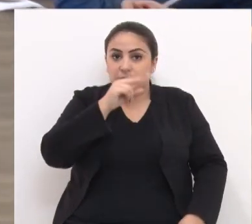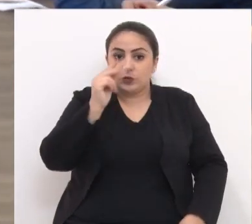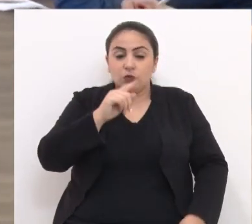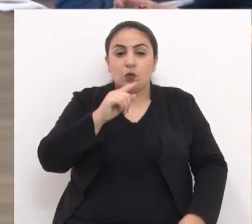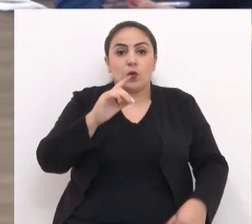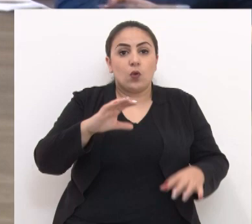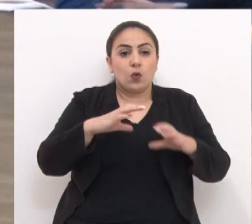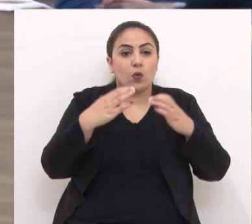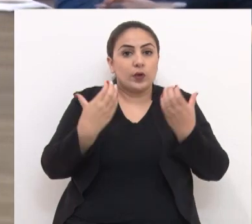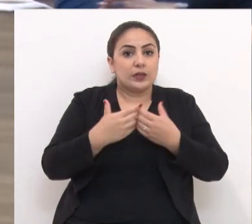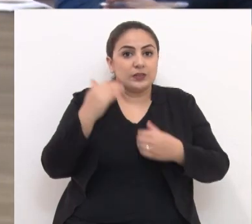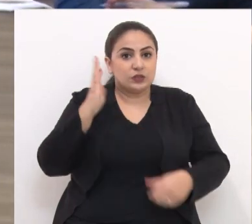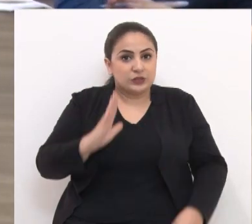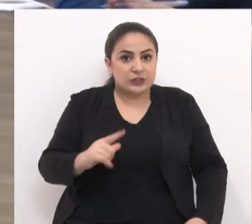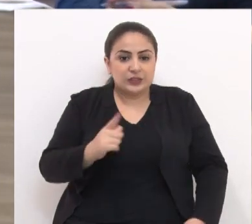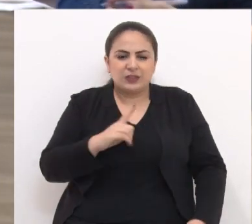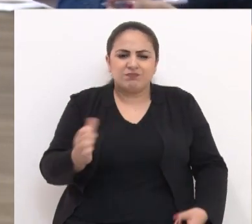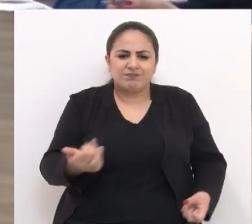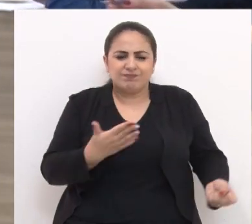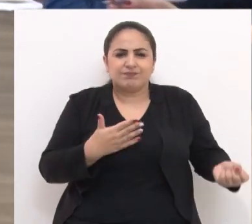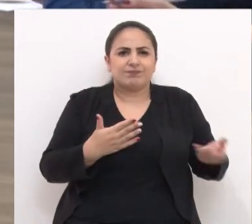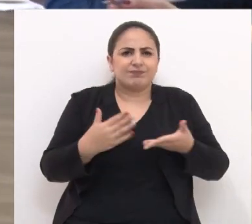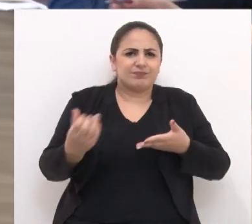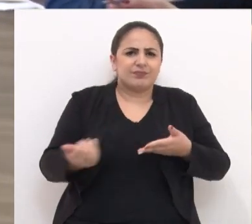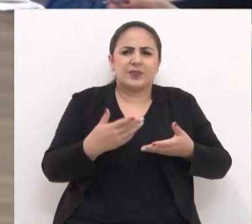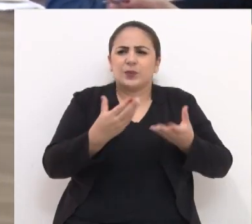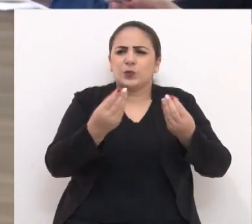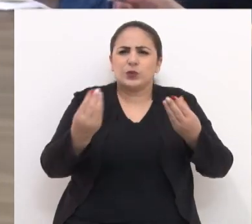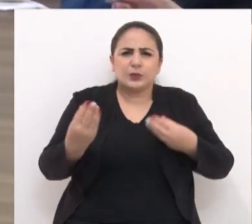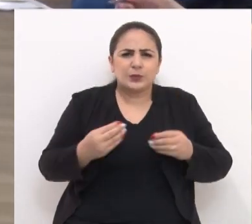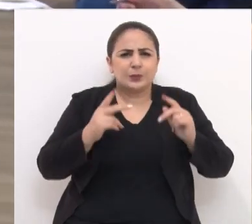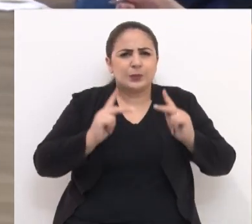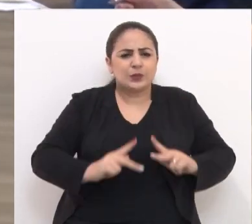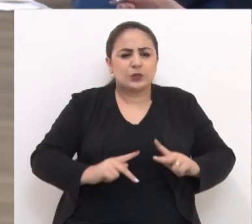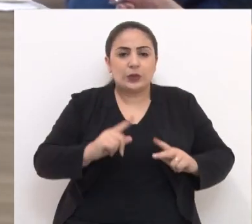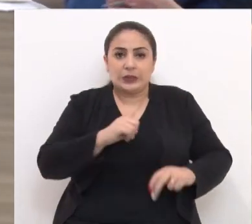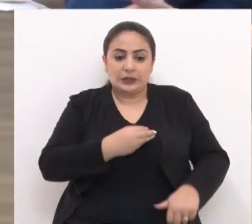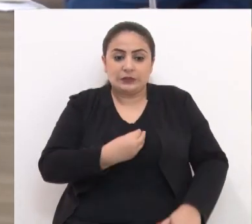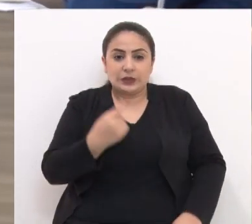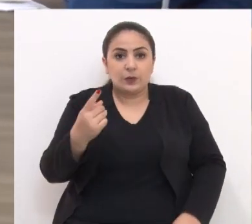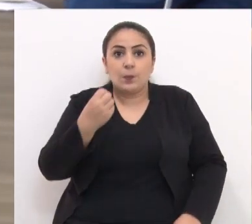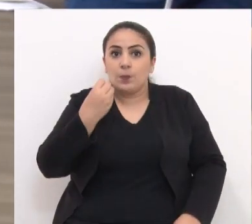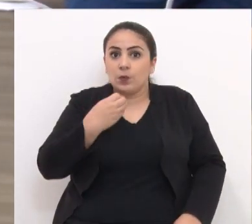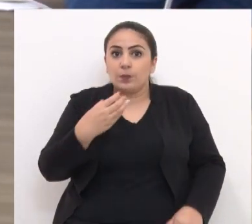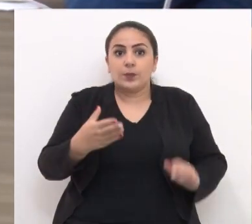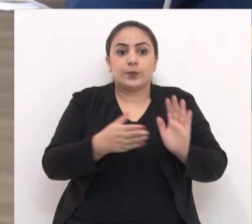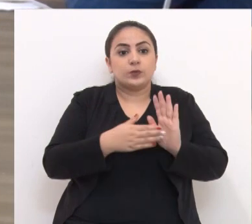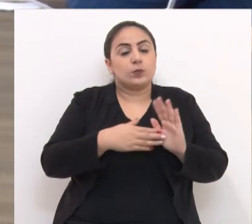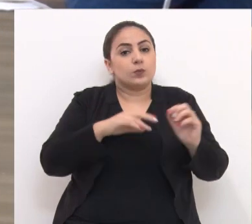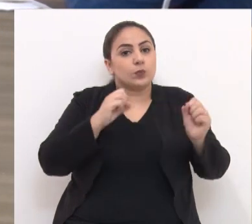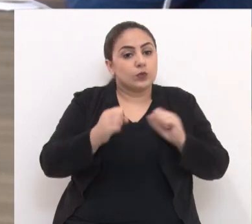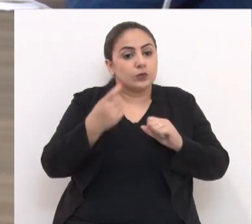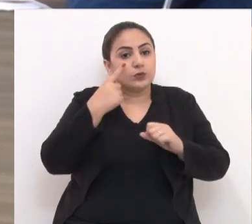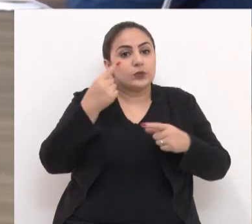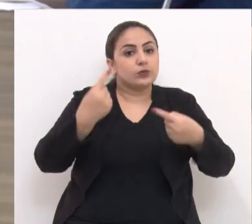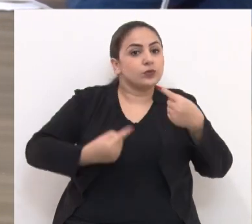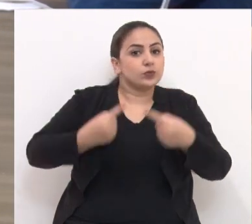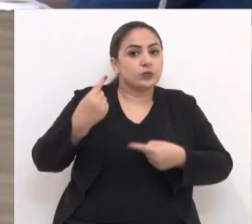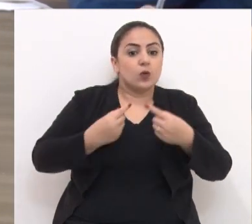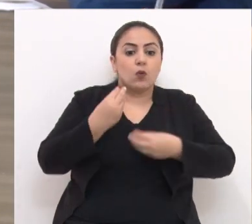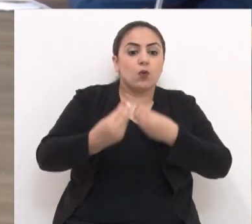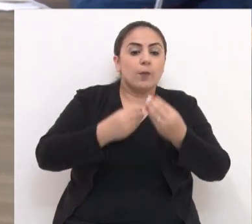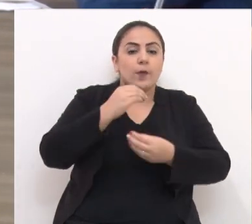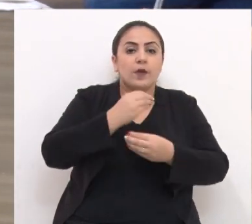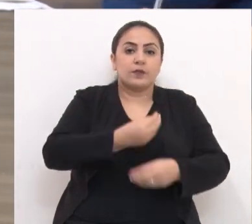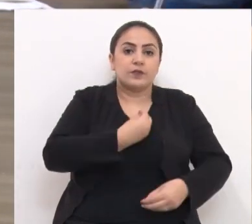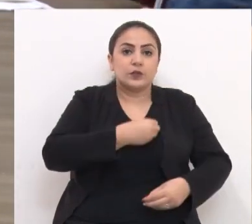é o Parlamento, que é o Congresso Nacional, que está renovado, tem muita gente lá com bons propósitos, é de poder rediscutir